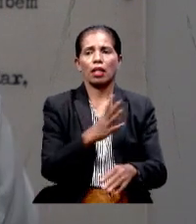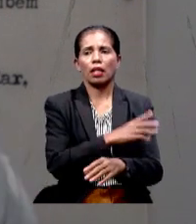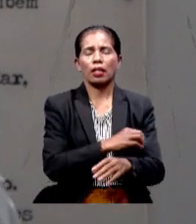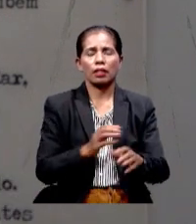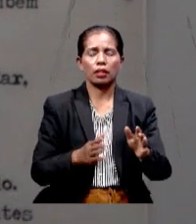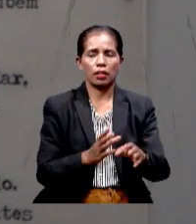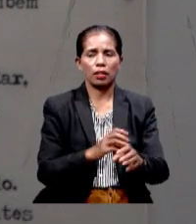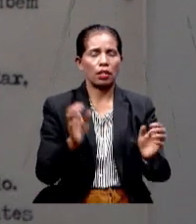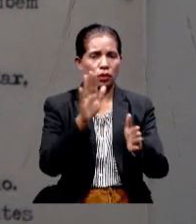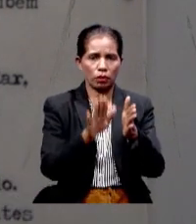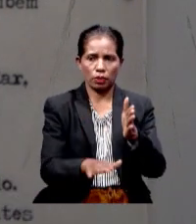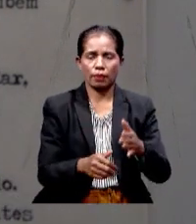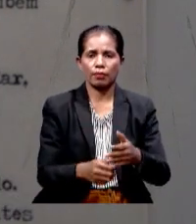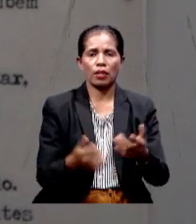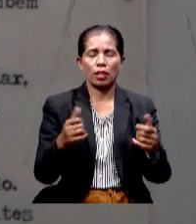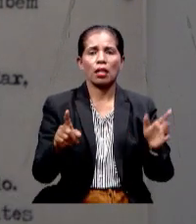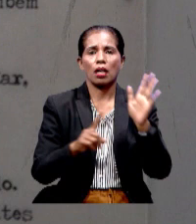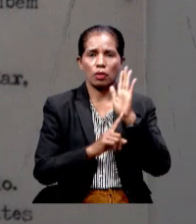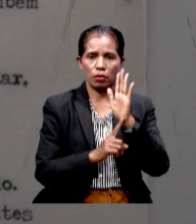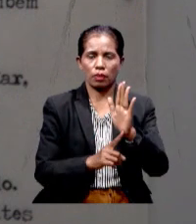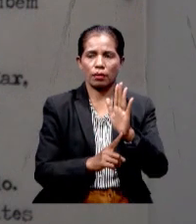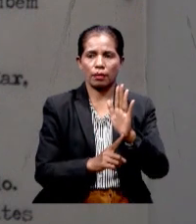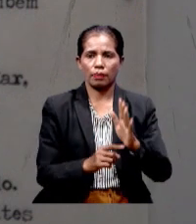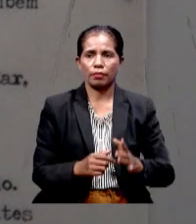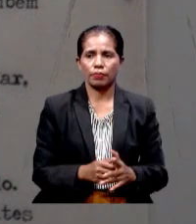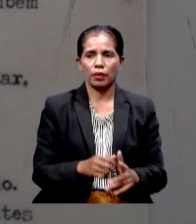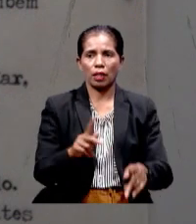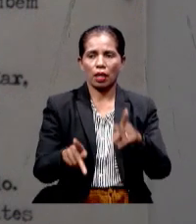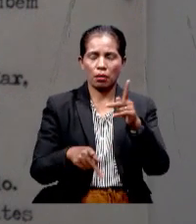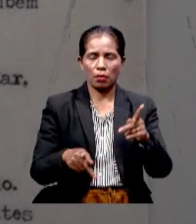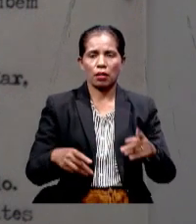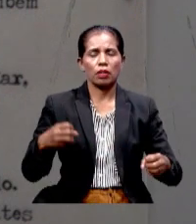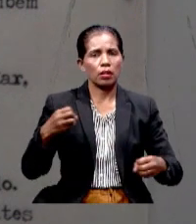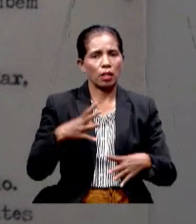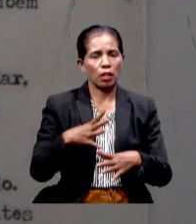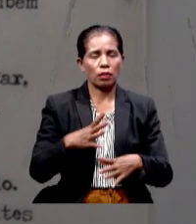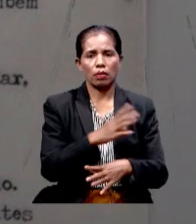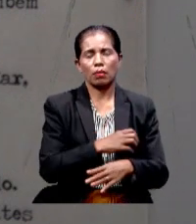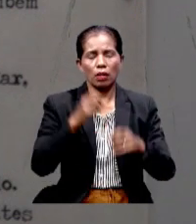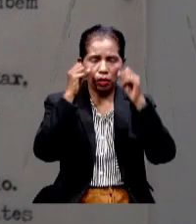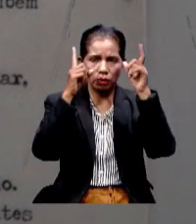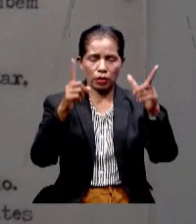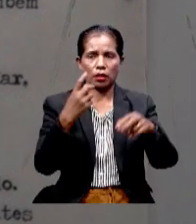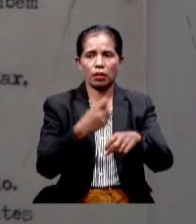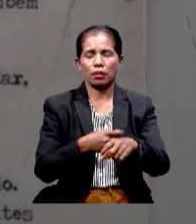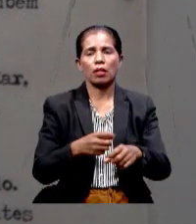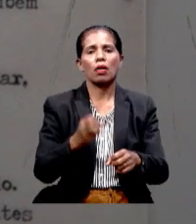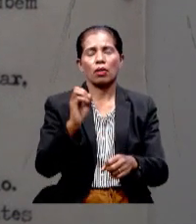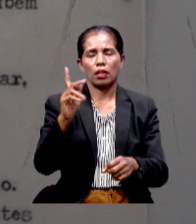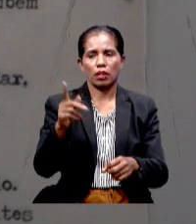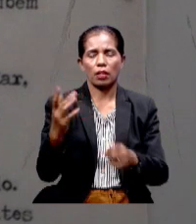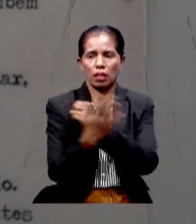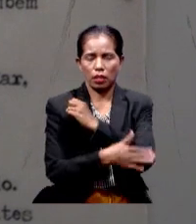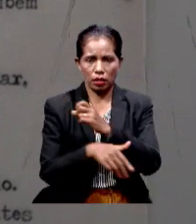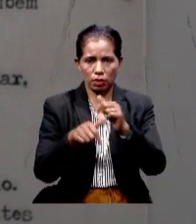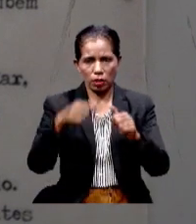de latun e da nem a tudo é uma balo pânico ou situação e da nem e normal e a raiz da nem